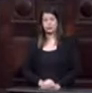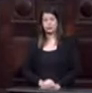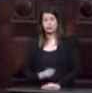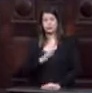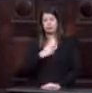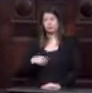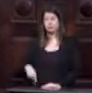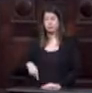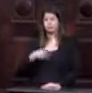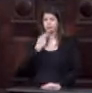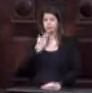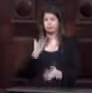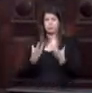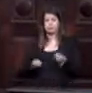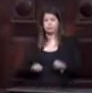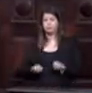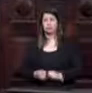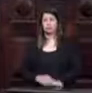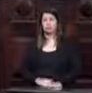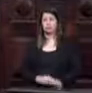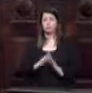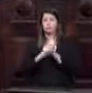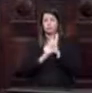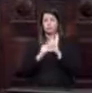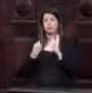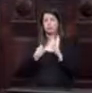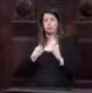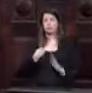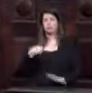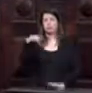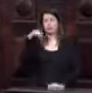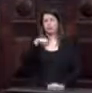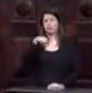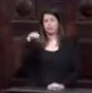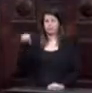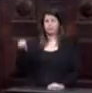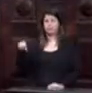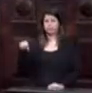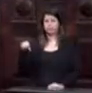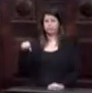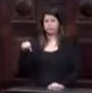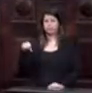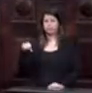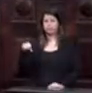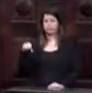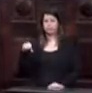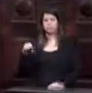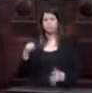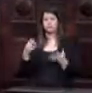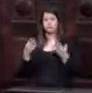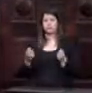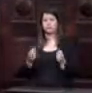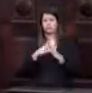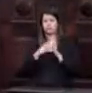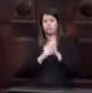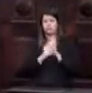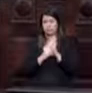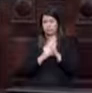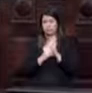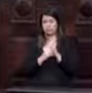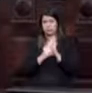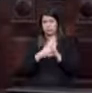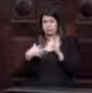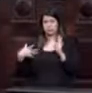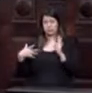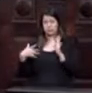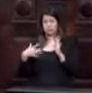Presidente, parecer favorável à emenda número 99, favorável com subemenda às emendas